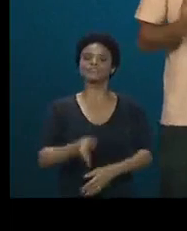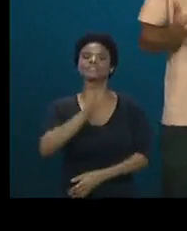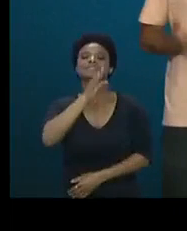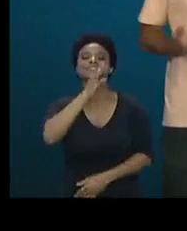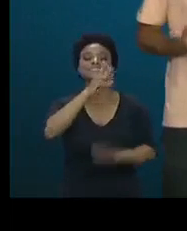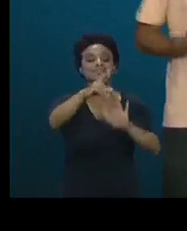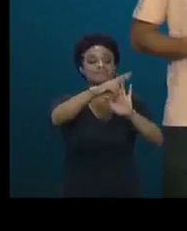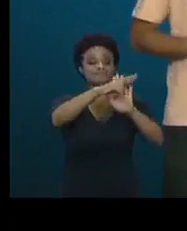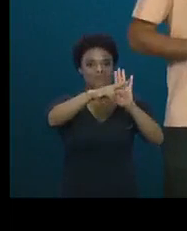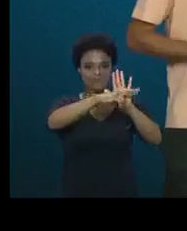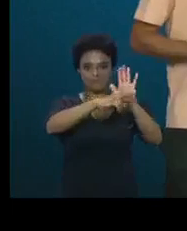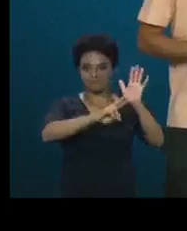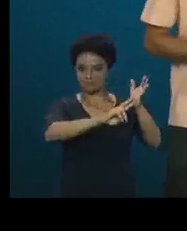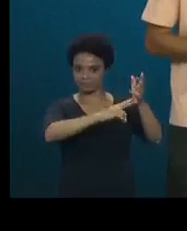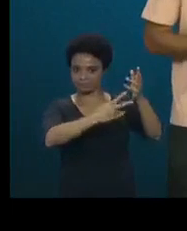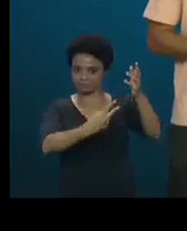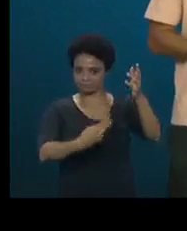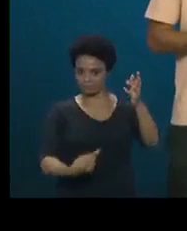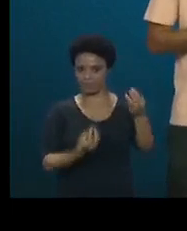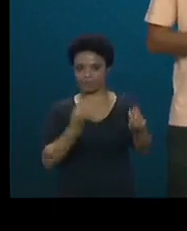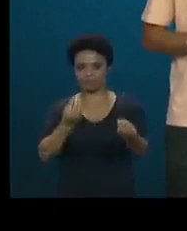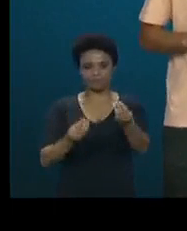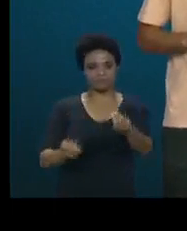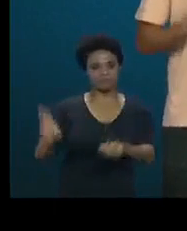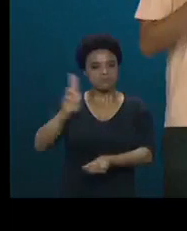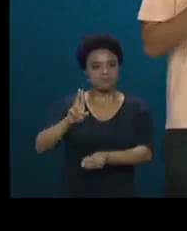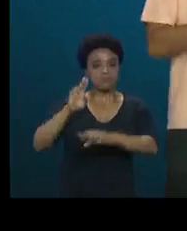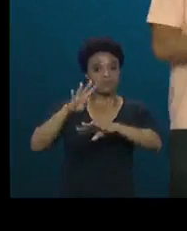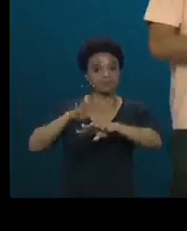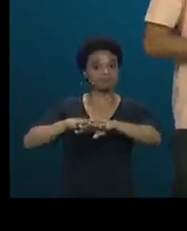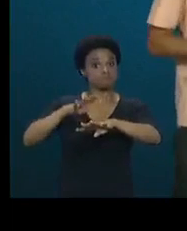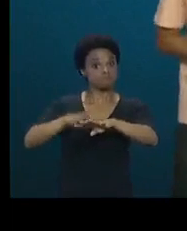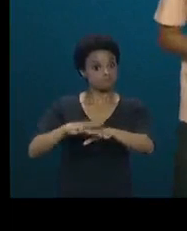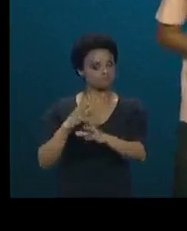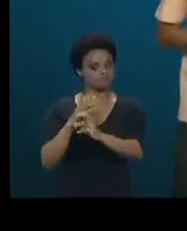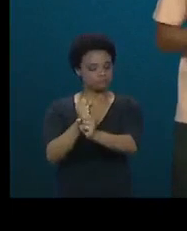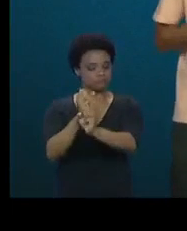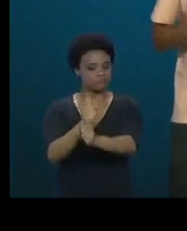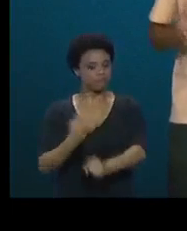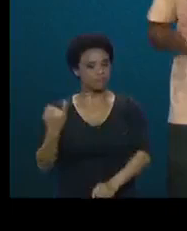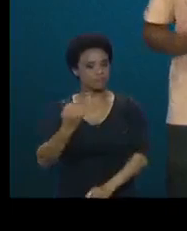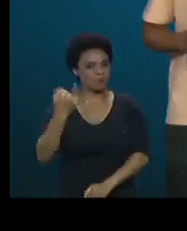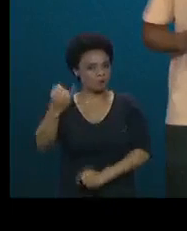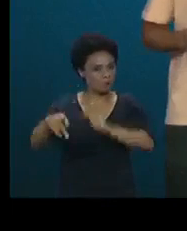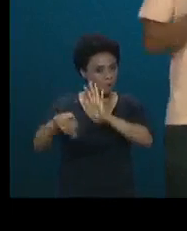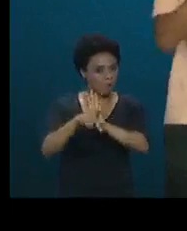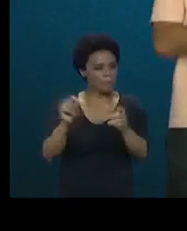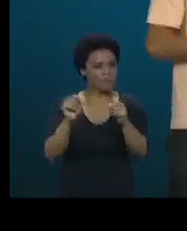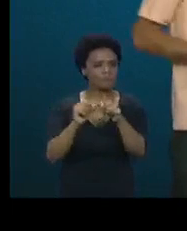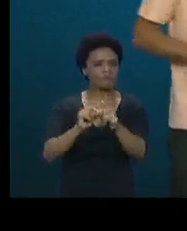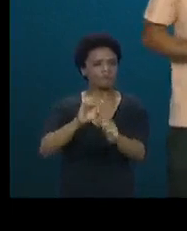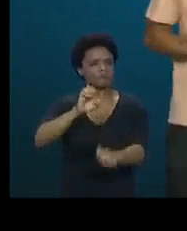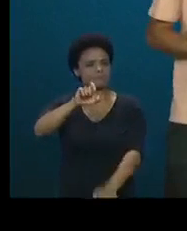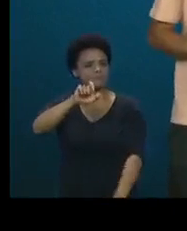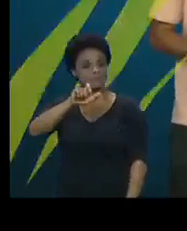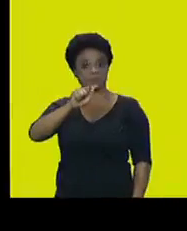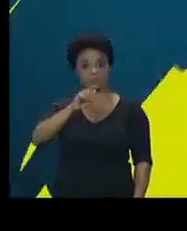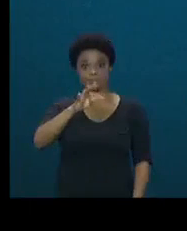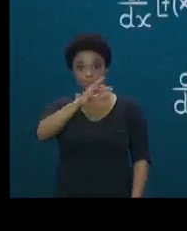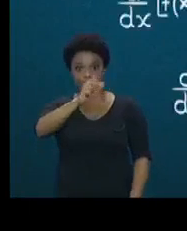de derivação e os fundamentos de cálculo necessários à formação do profissional da área de exatas. Veja o que você vai